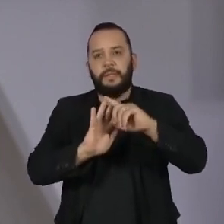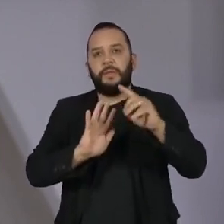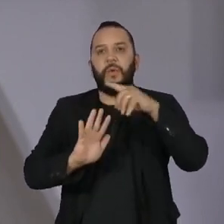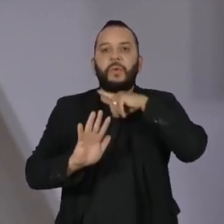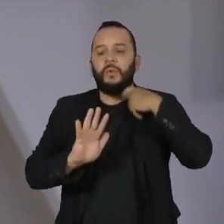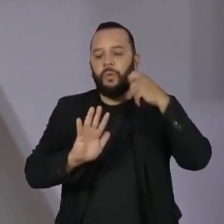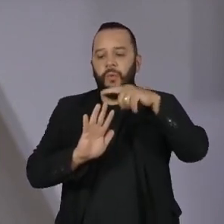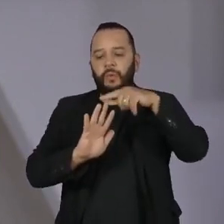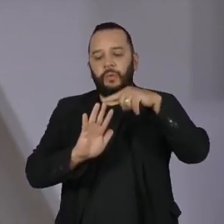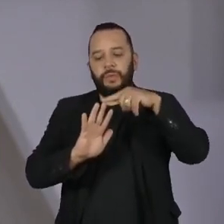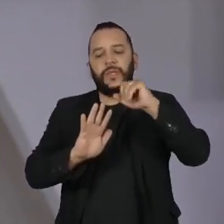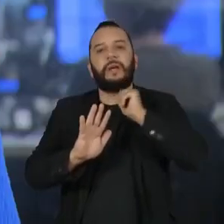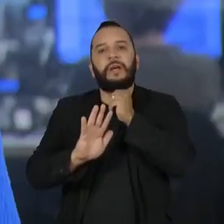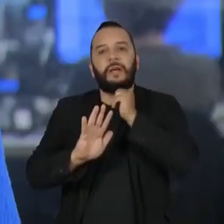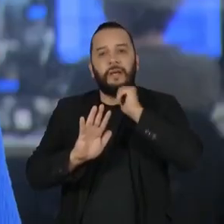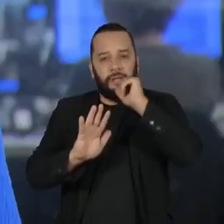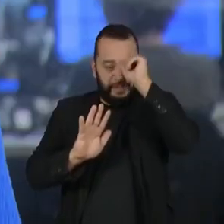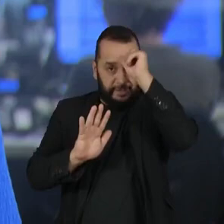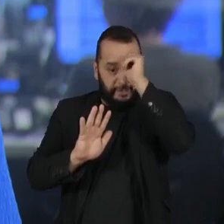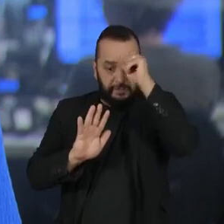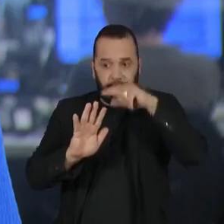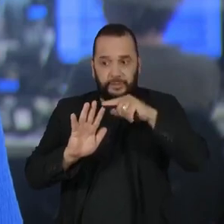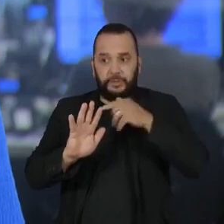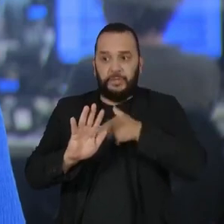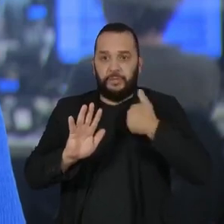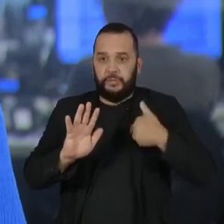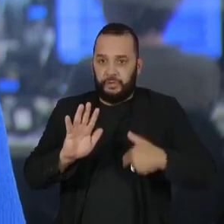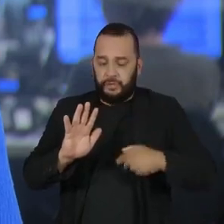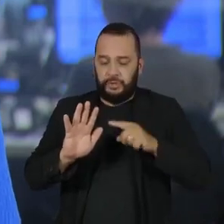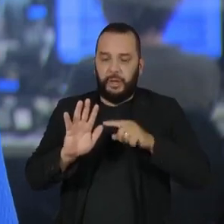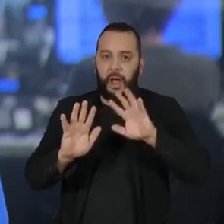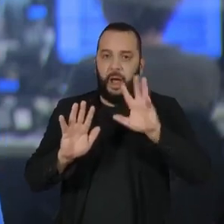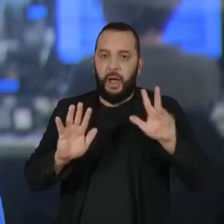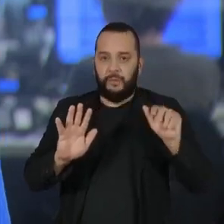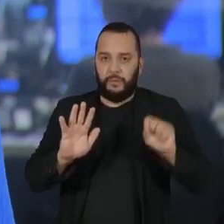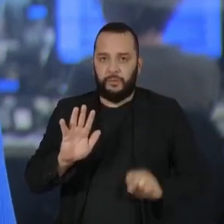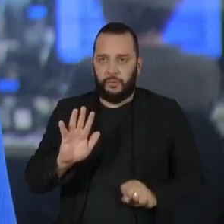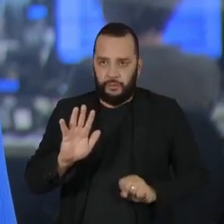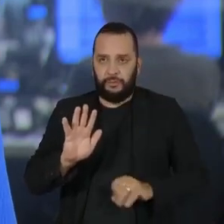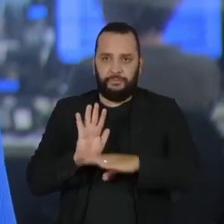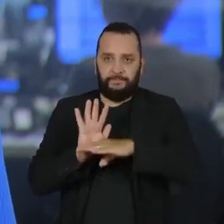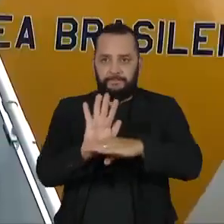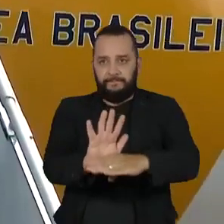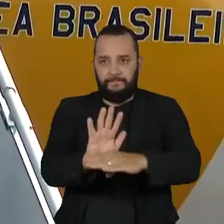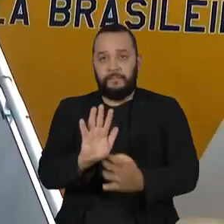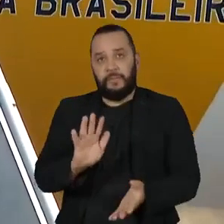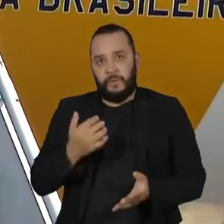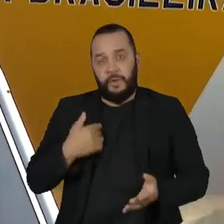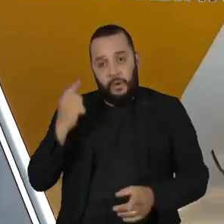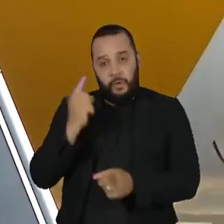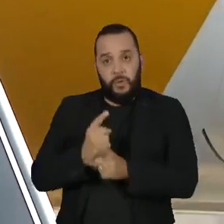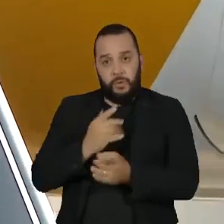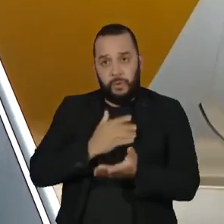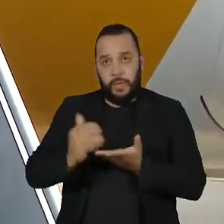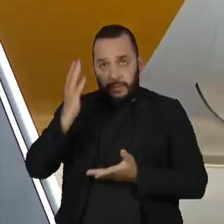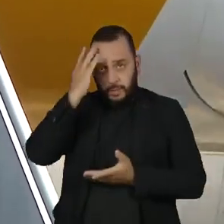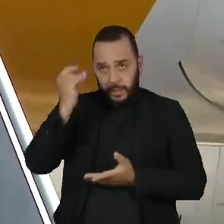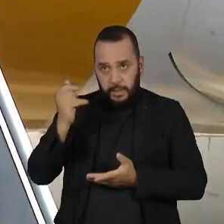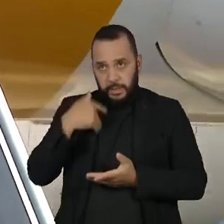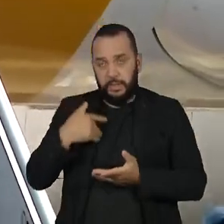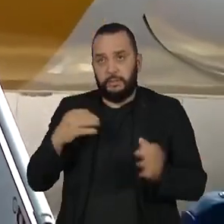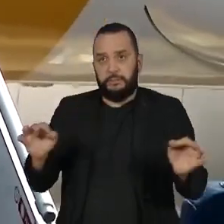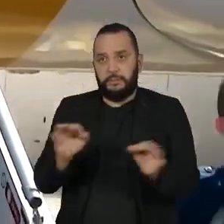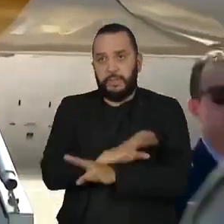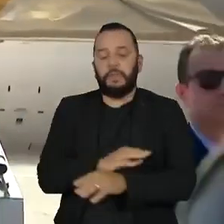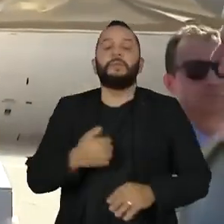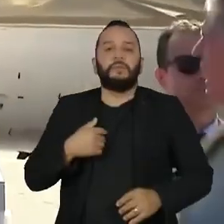índia China e África do Sul o encontro começa amanhã e termina na quinta-feira o presidente Lula